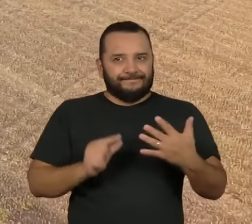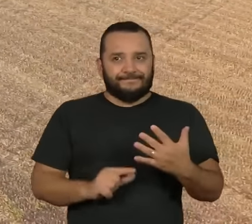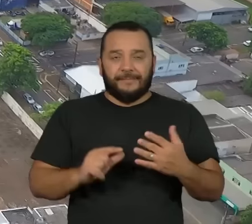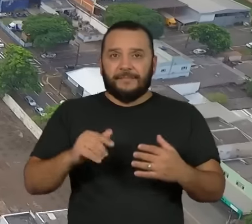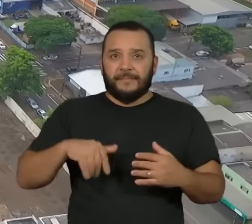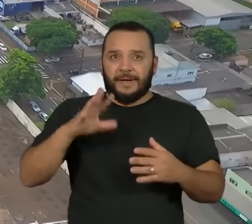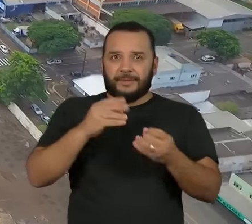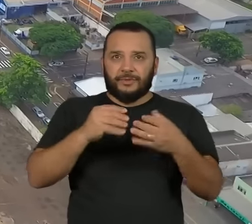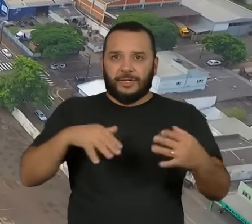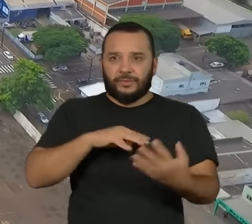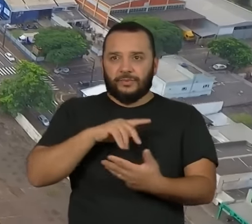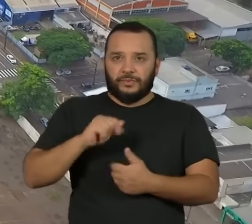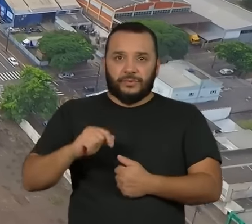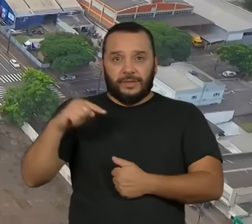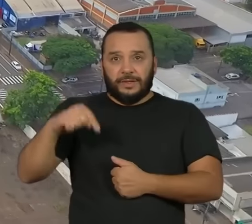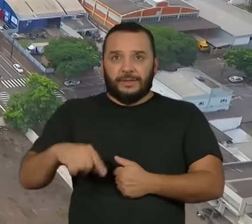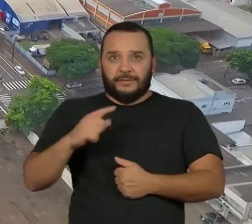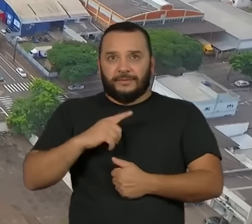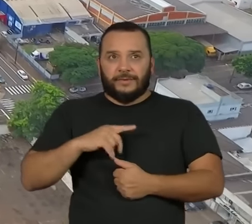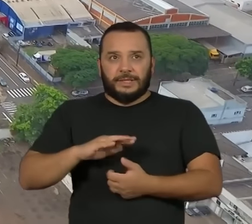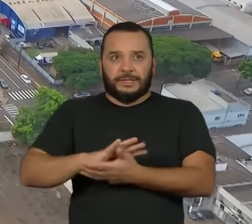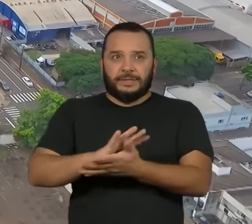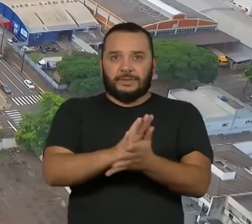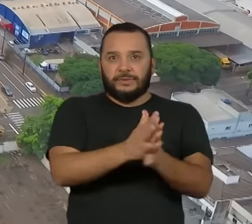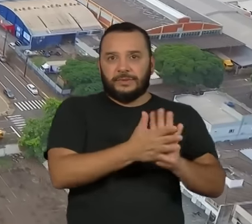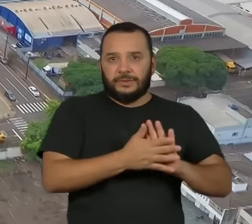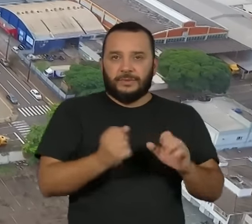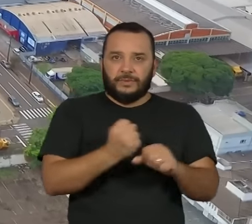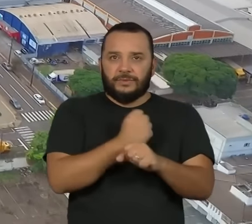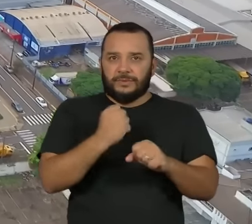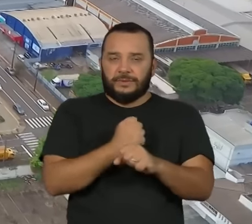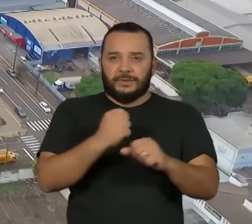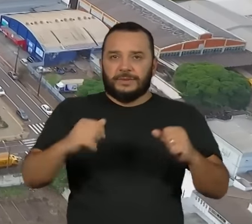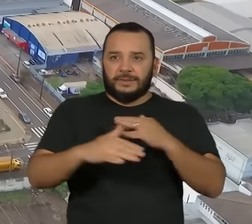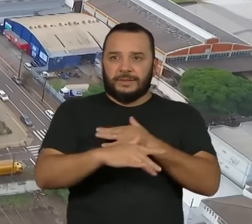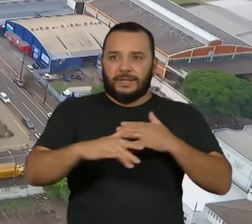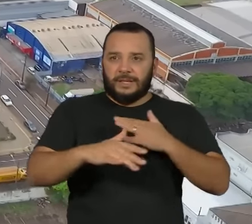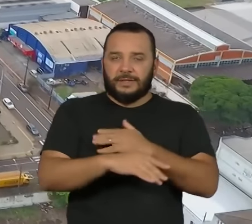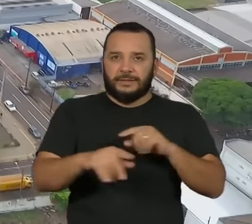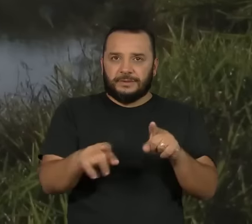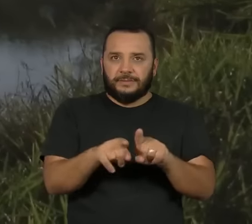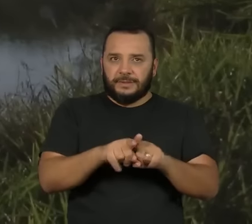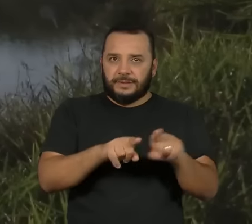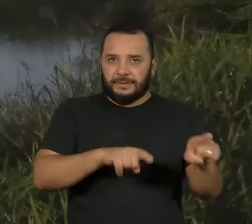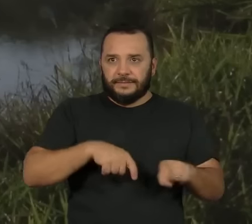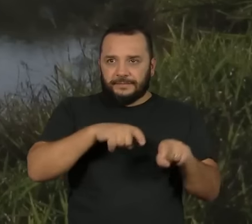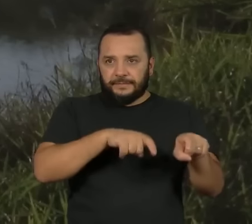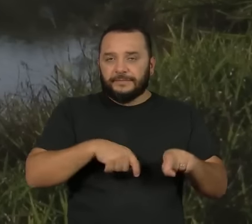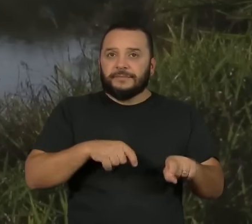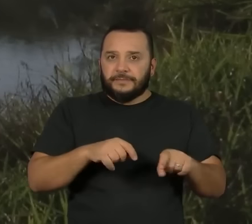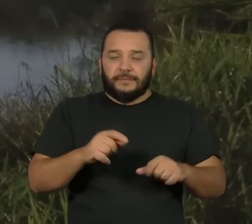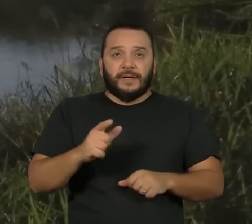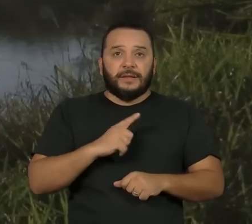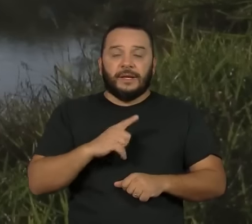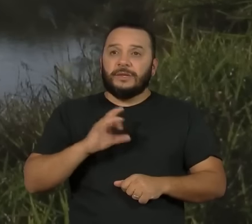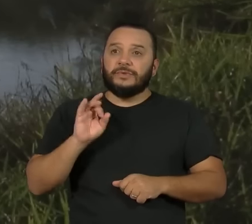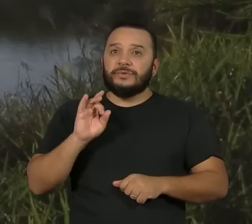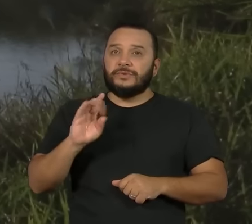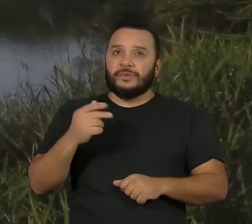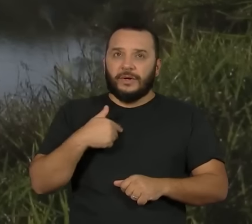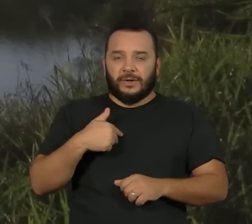mundo. Aqui foi derrubada para dar lugar às cidades e às atividades agrícolas. Resistiu apenas no